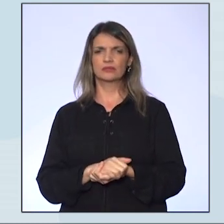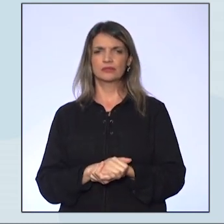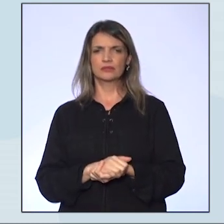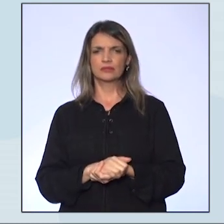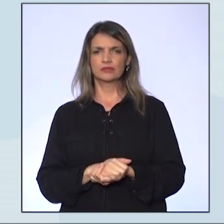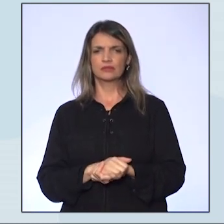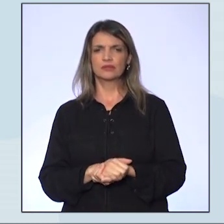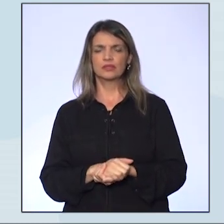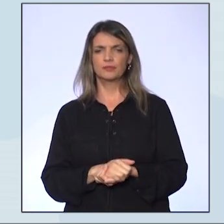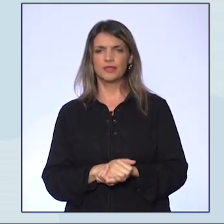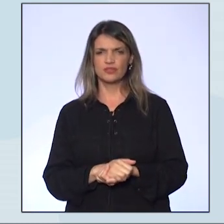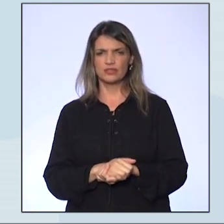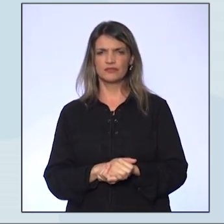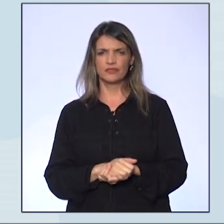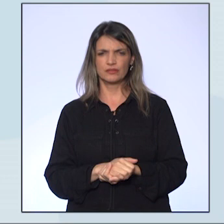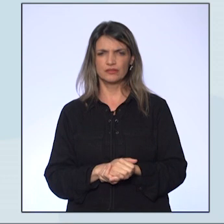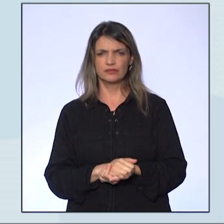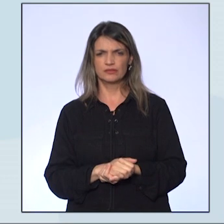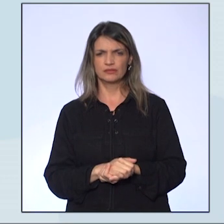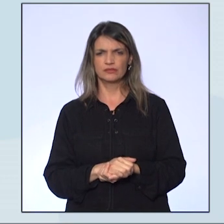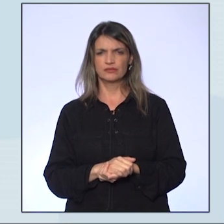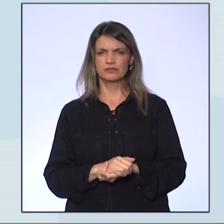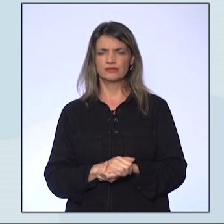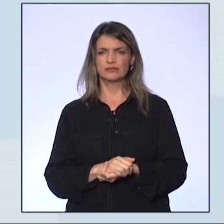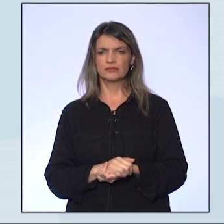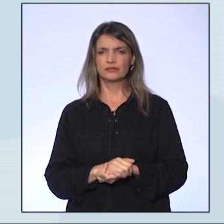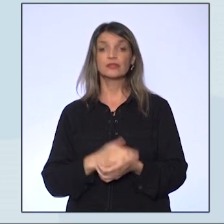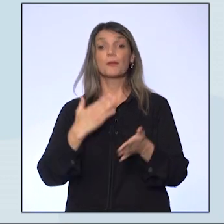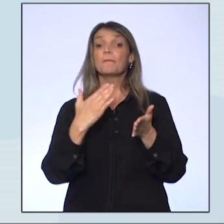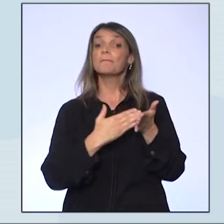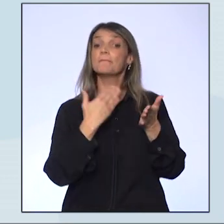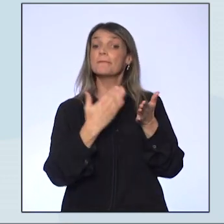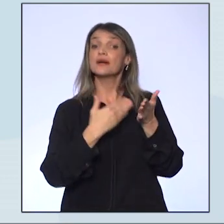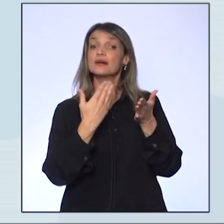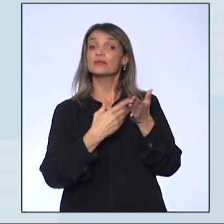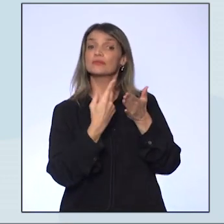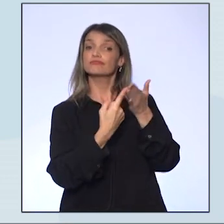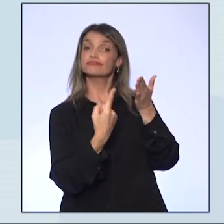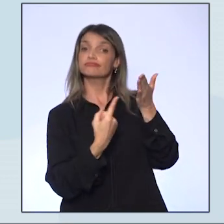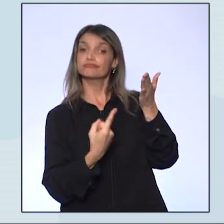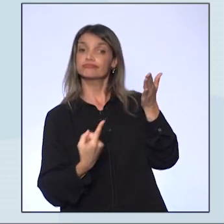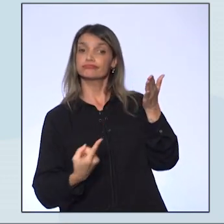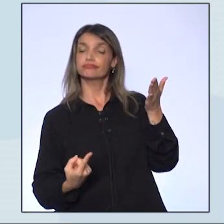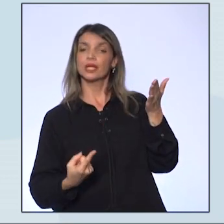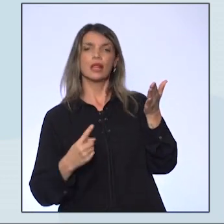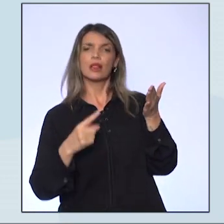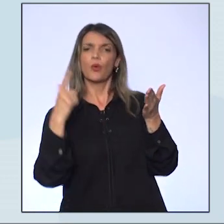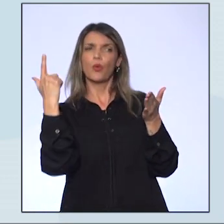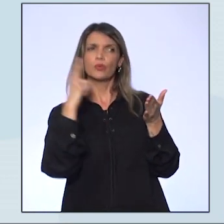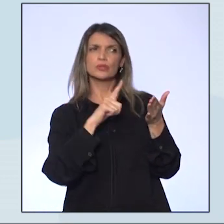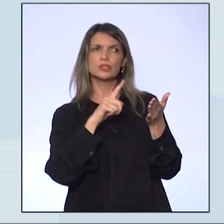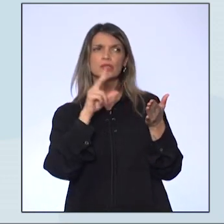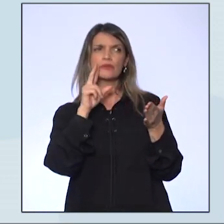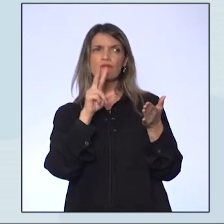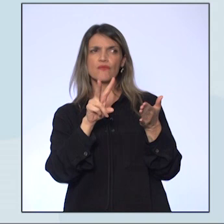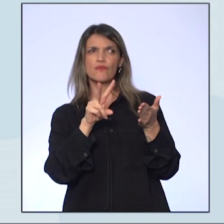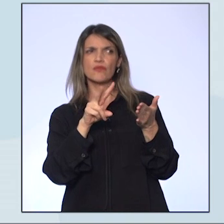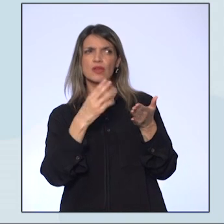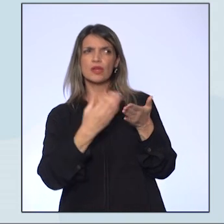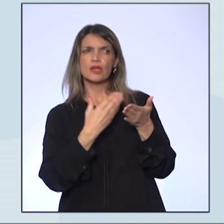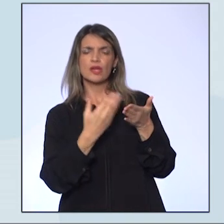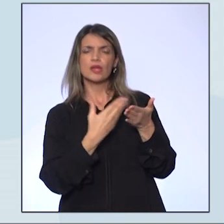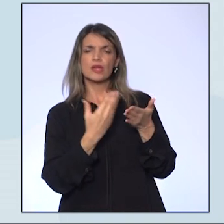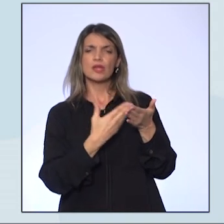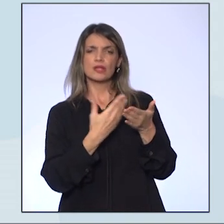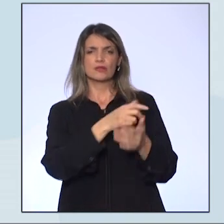102, I'm sorry, ok? Você vai e abre aqui. Se você não conseguir ver na tela, você acompanha aqui no caderno do